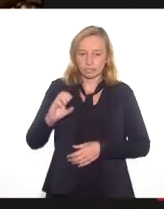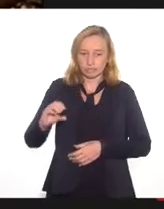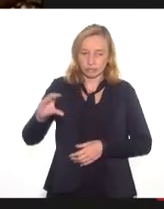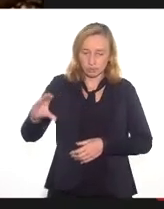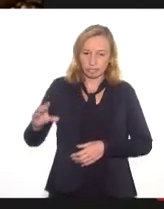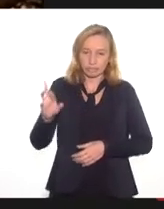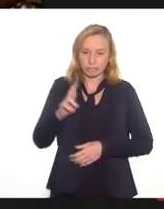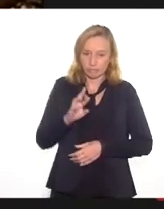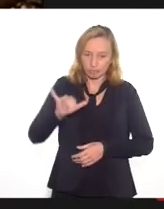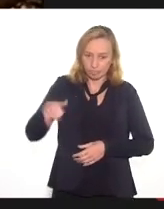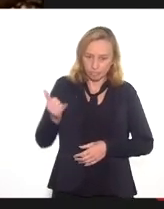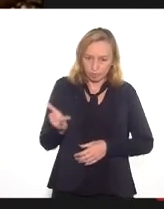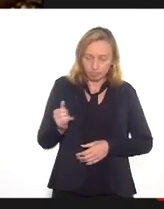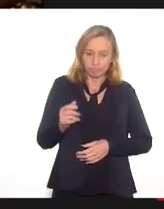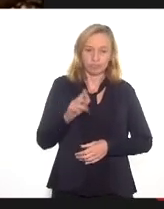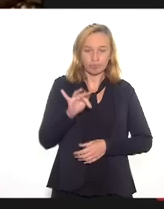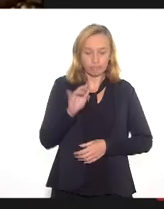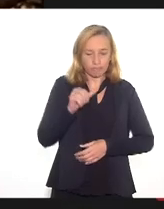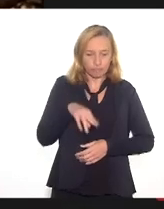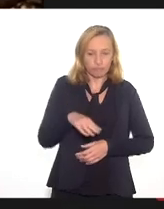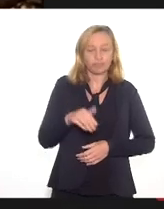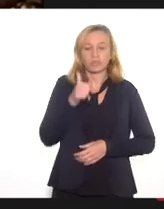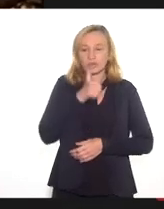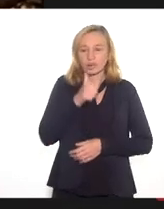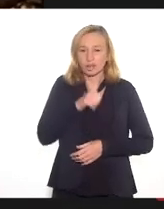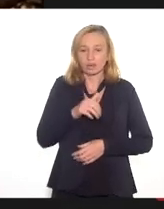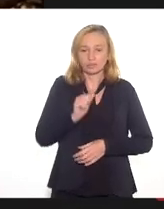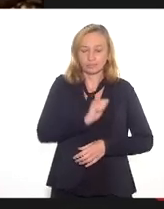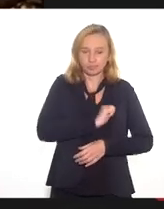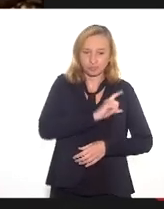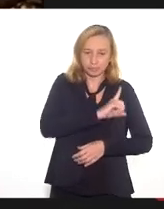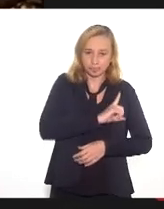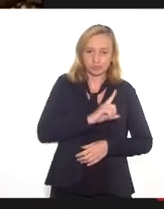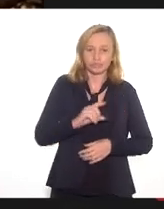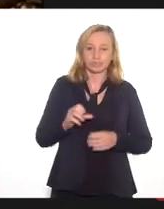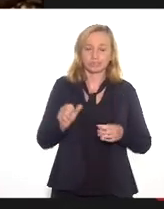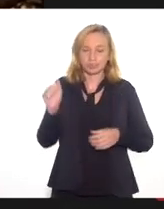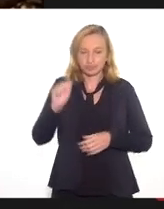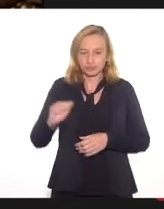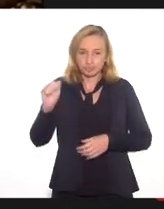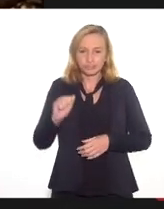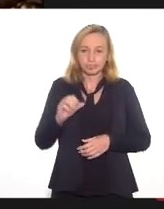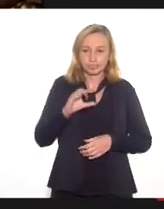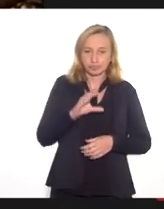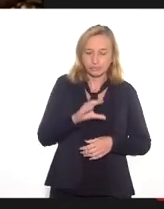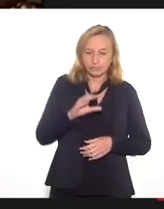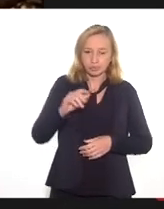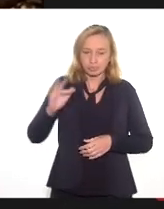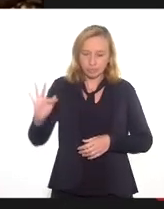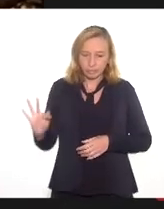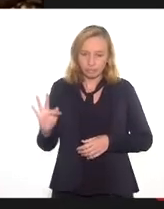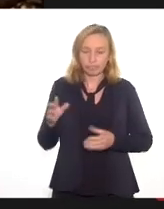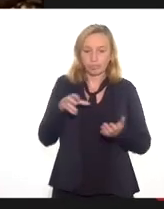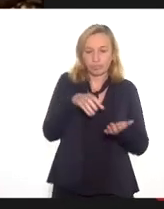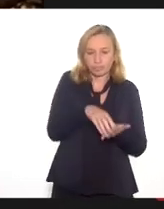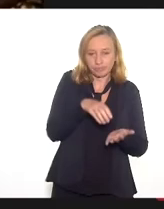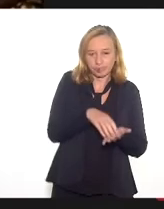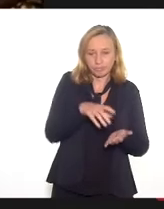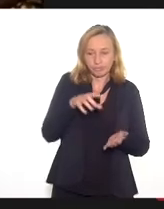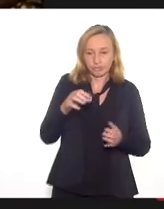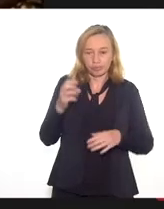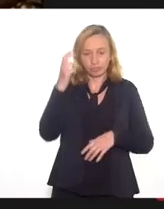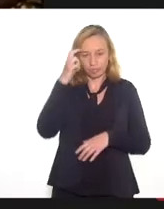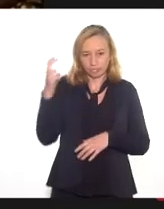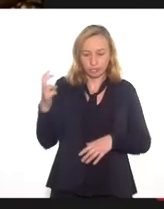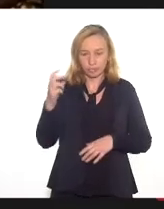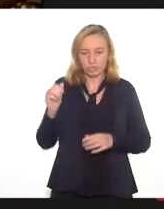da Zona Oeste o Fórum de Mulheres de Duque de Caxias a Associação de Mulheres de Cabo Frio o Centro Cultural o Centro de